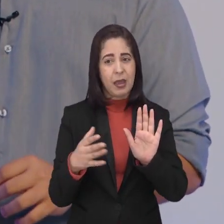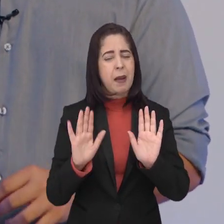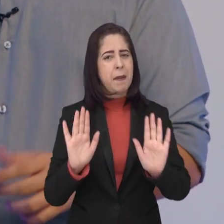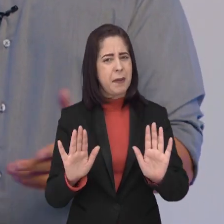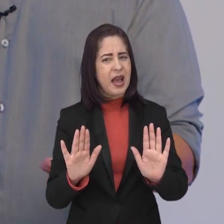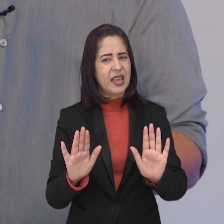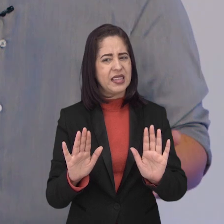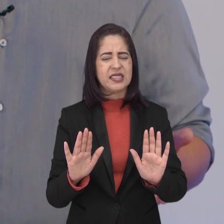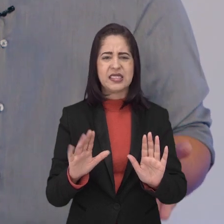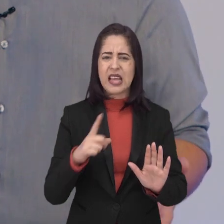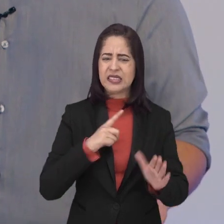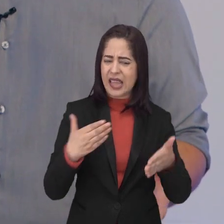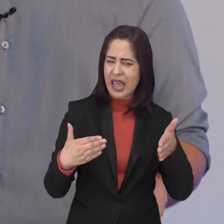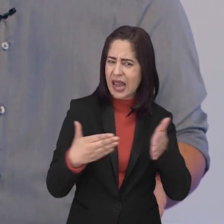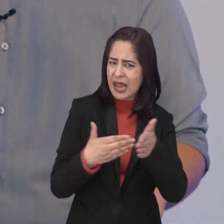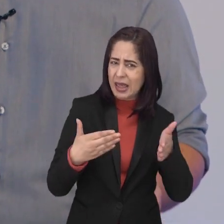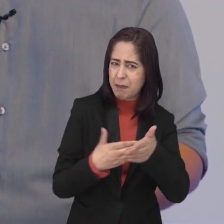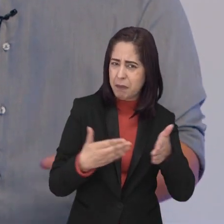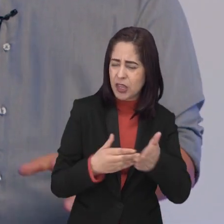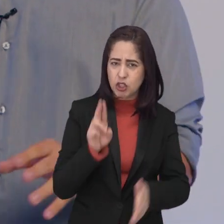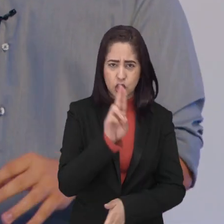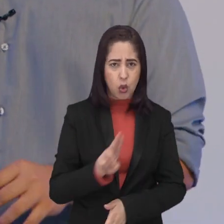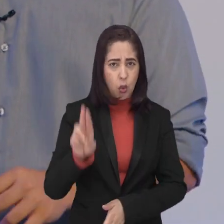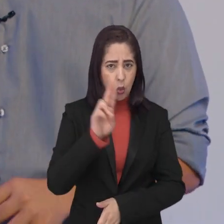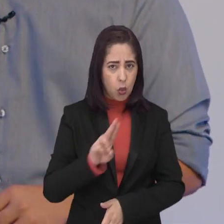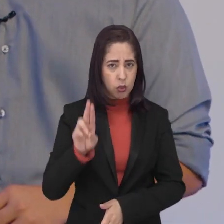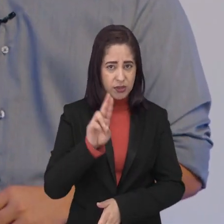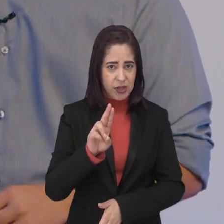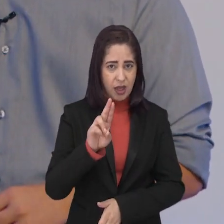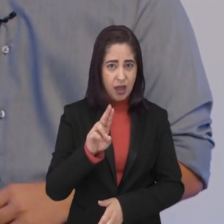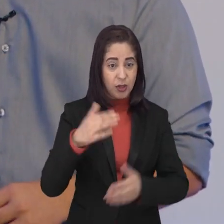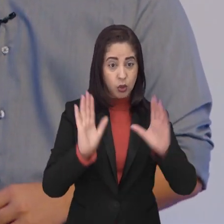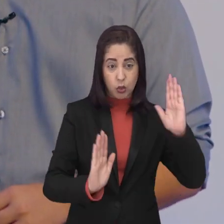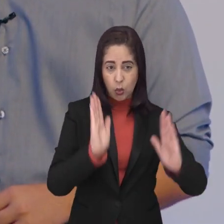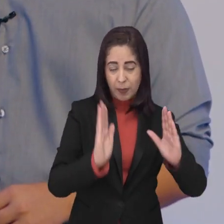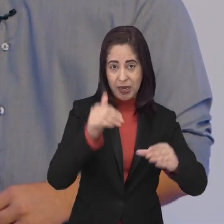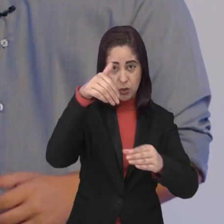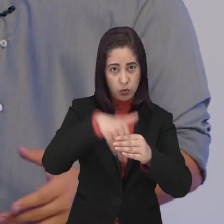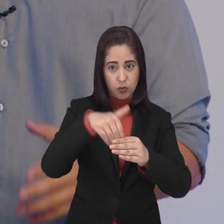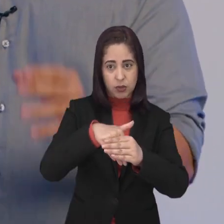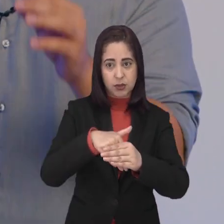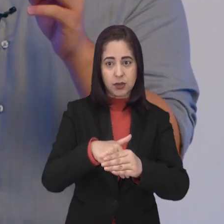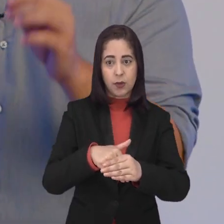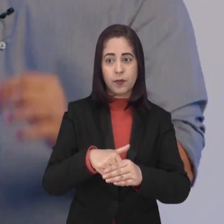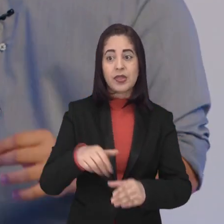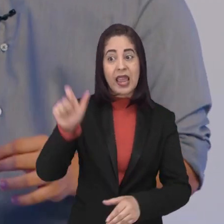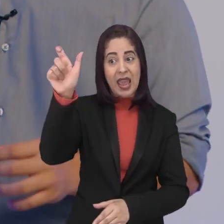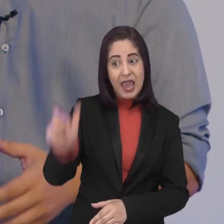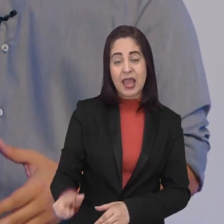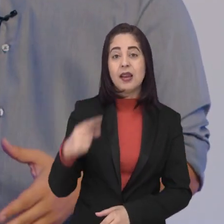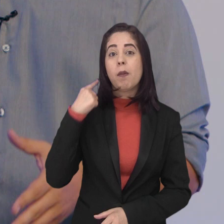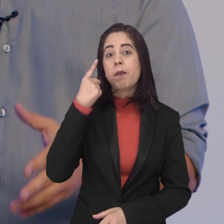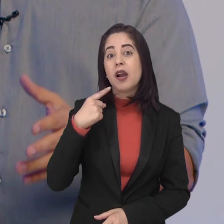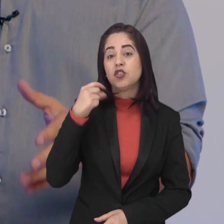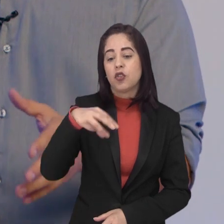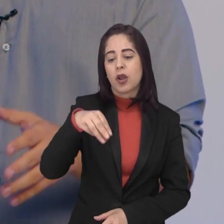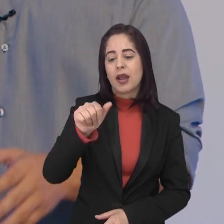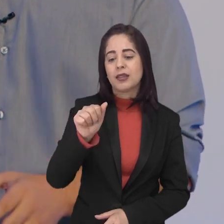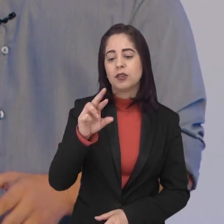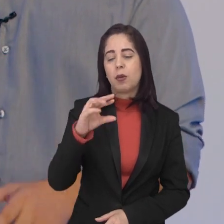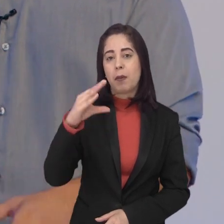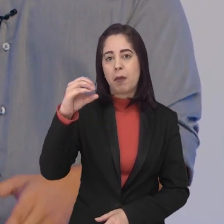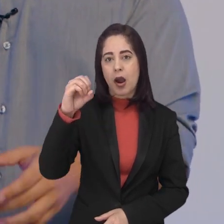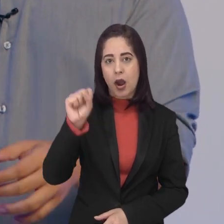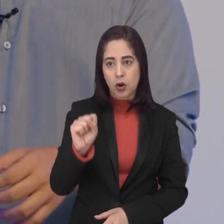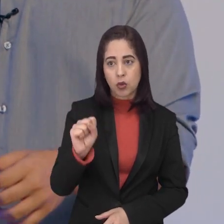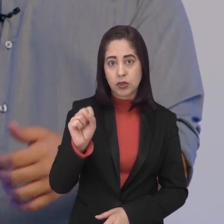aí. Será que existe alguma limitação para o uso dessas ferramentas no período eleitoral? Bom, quem vai responder para a gente é o advogado Marcos